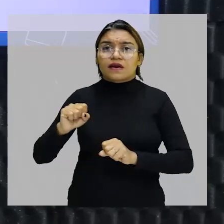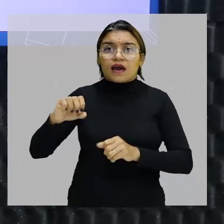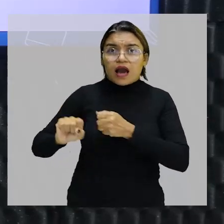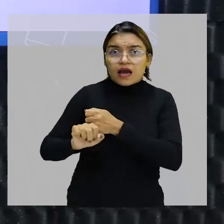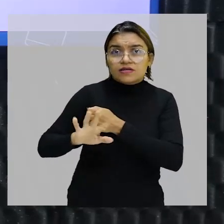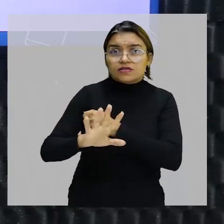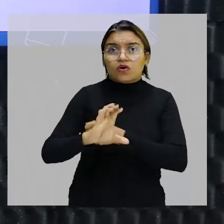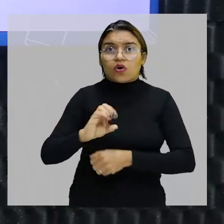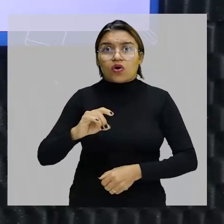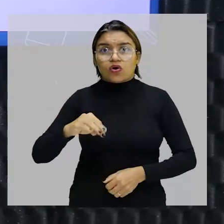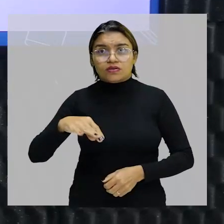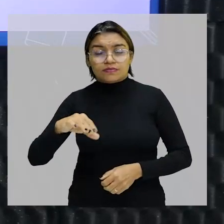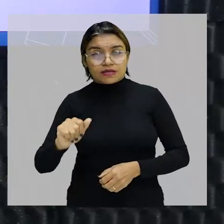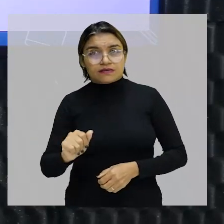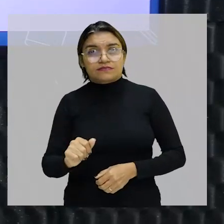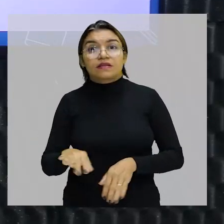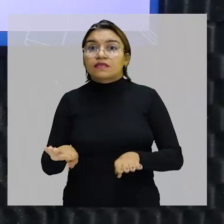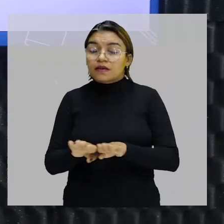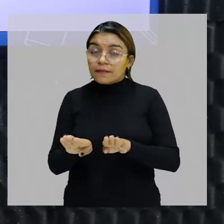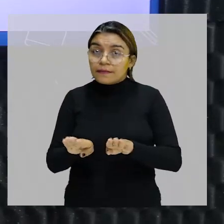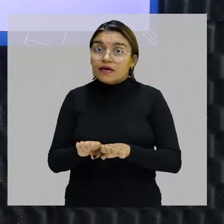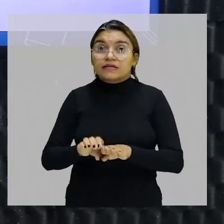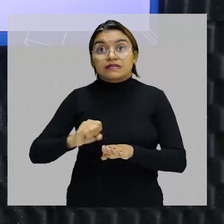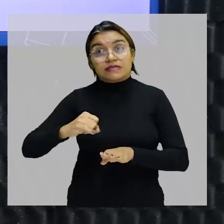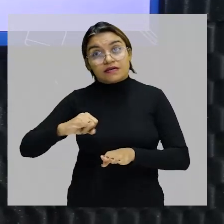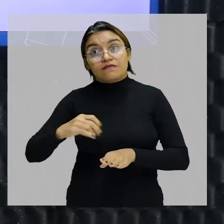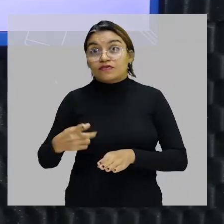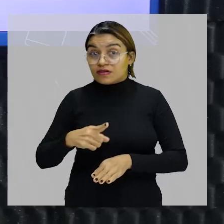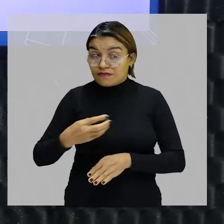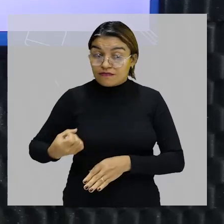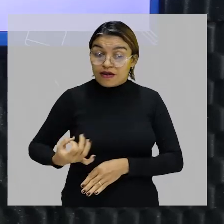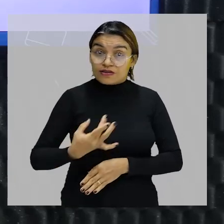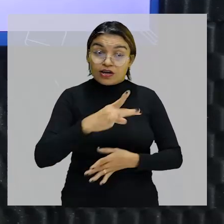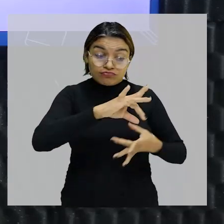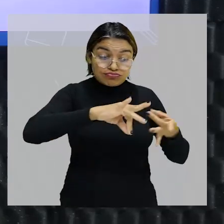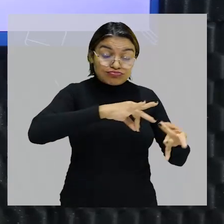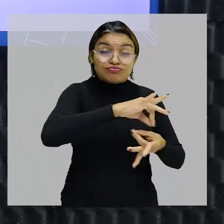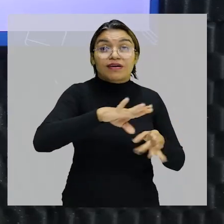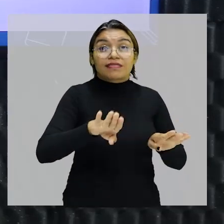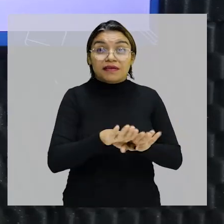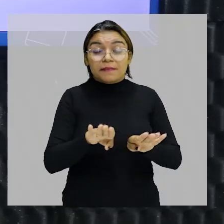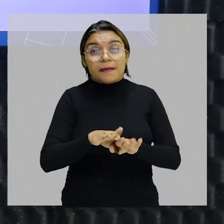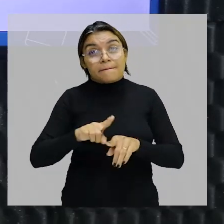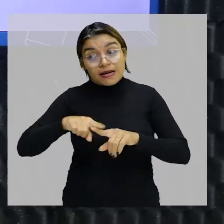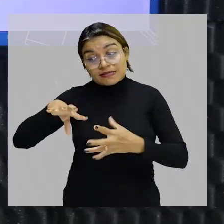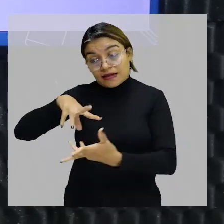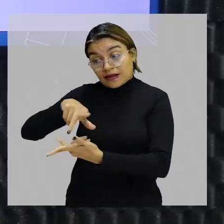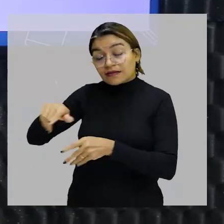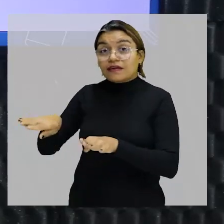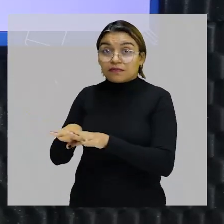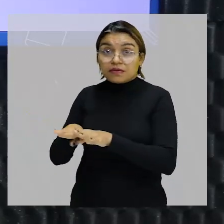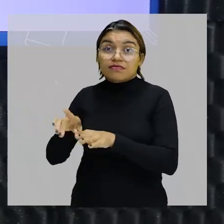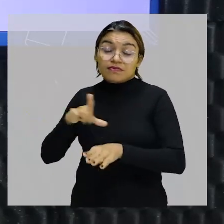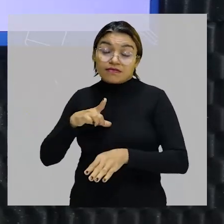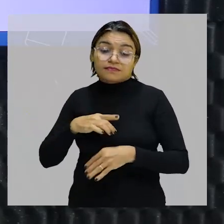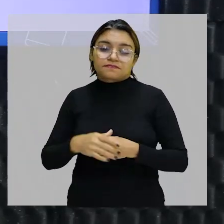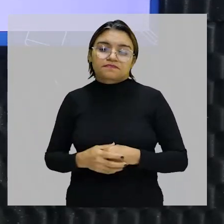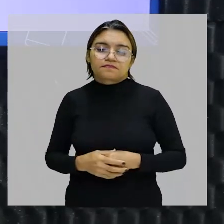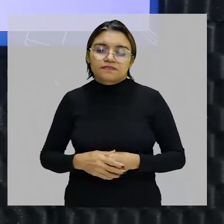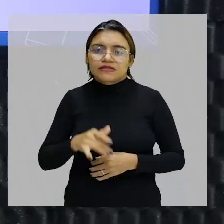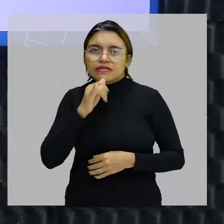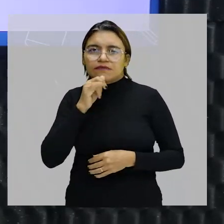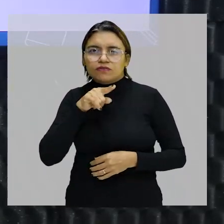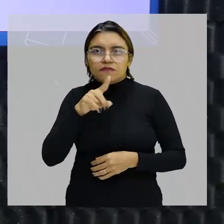estação espacial, lá você vai receber mais radiação cósmica, mas aqui na Terra também. E até agora, se você já viu